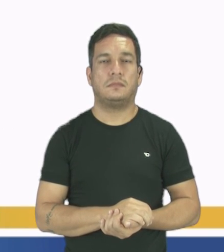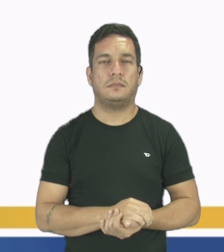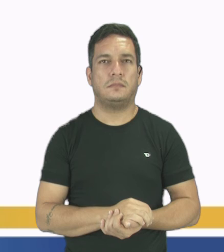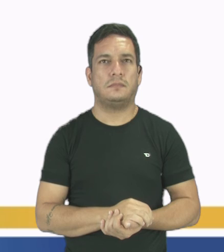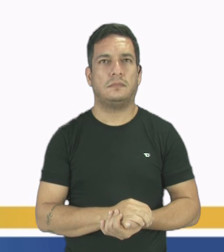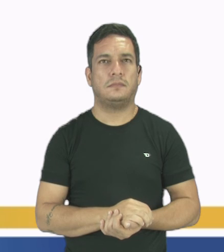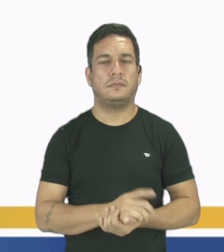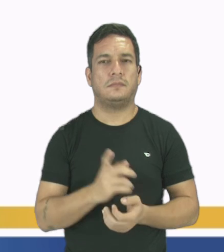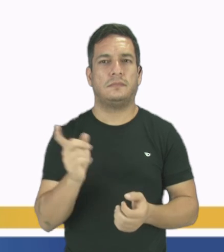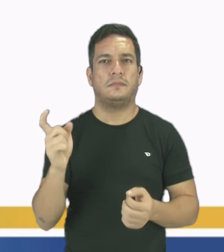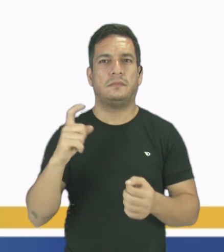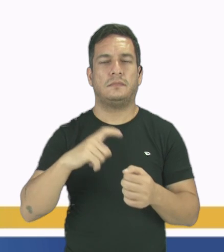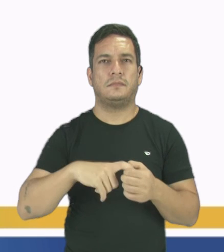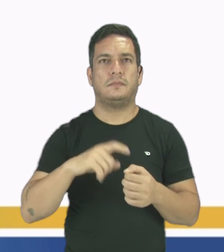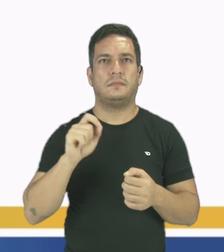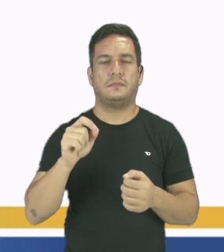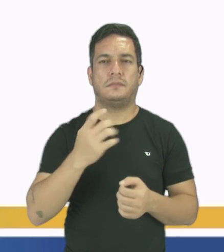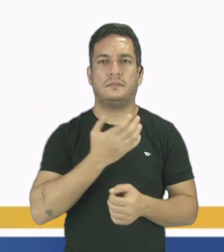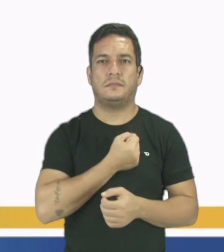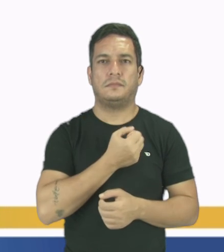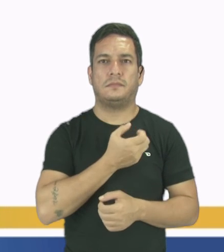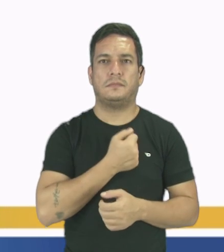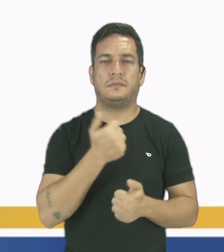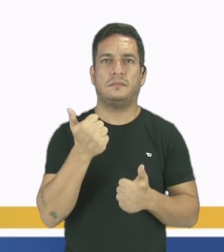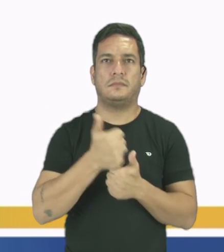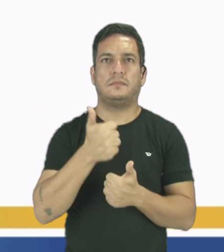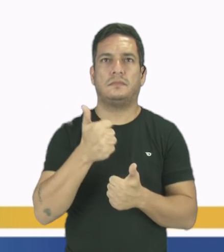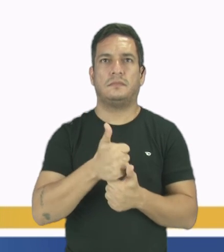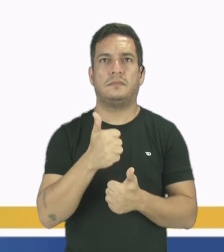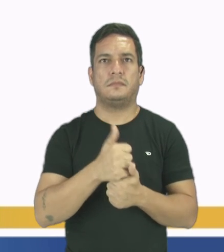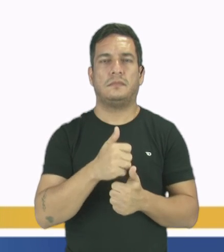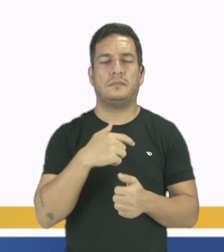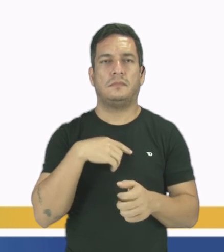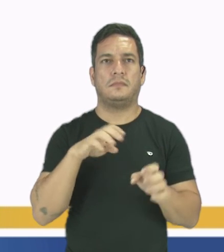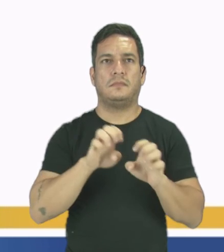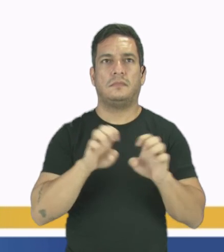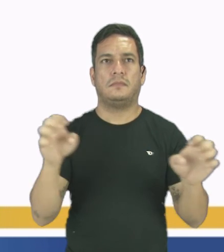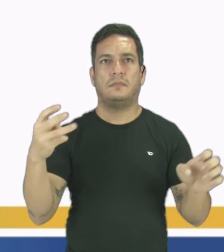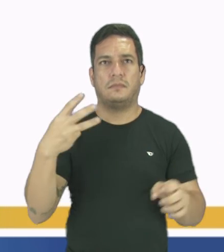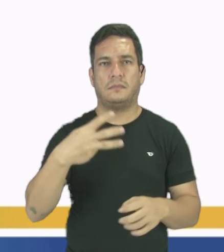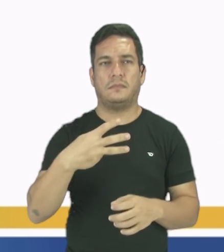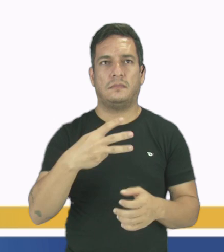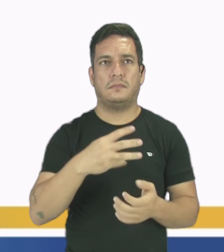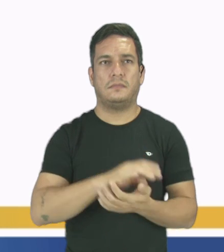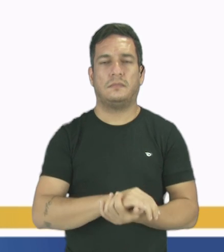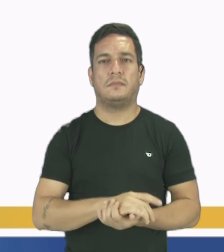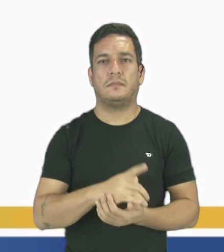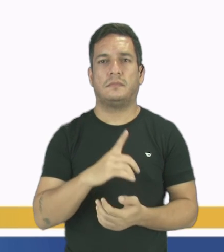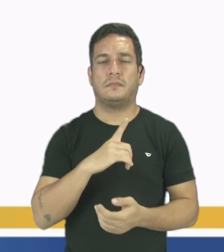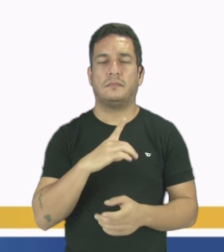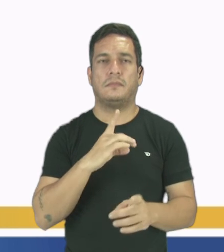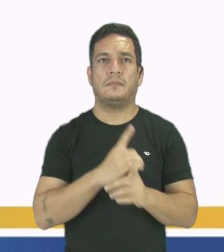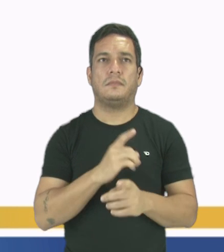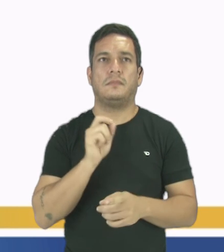vamos voltar com esses valores e substituir na equação 3. E aí nós vamos